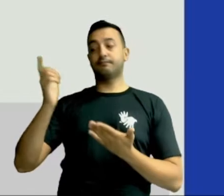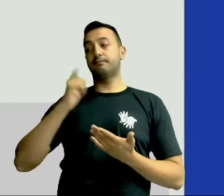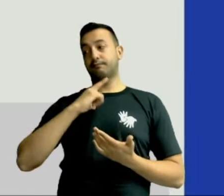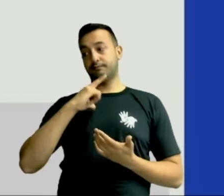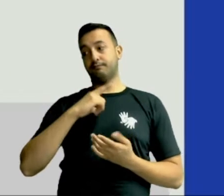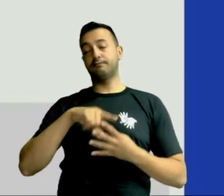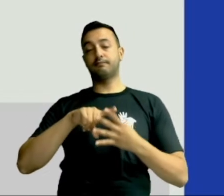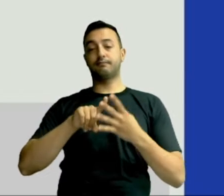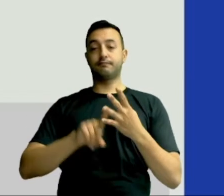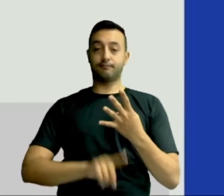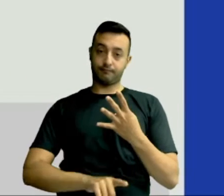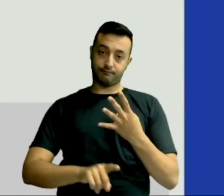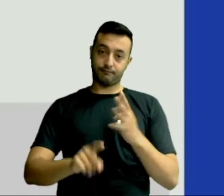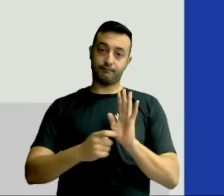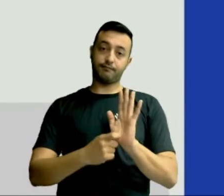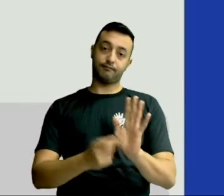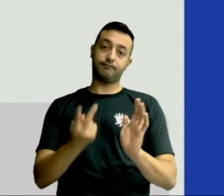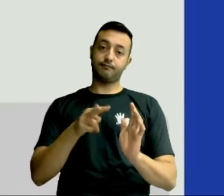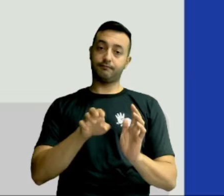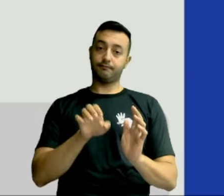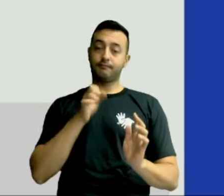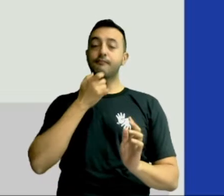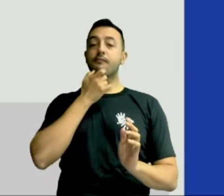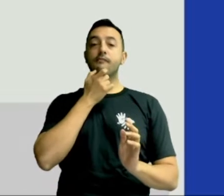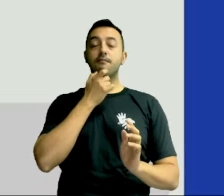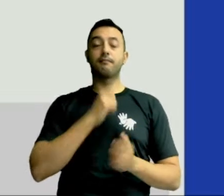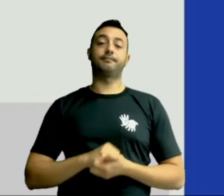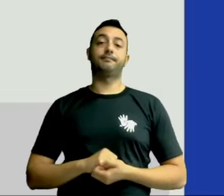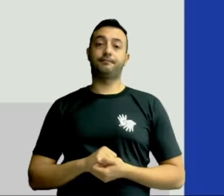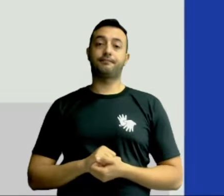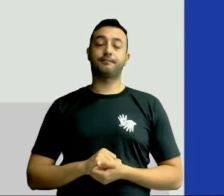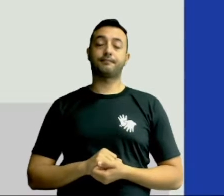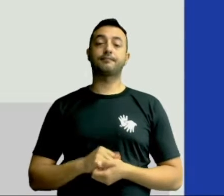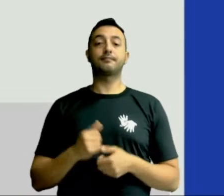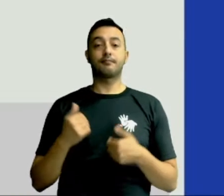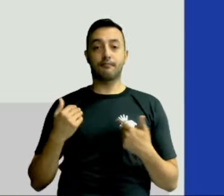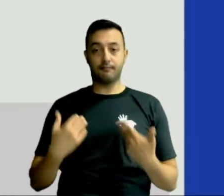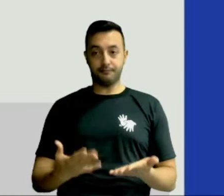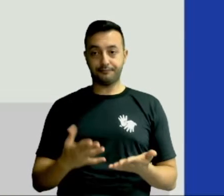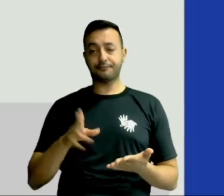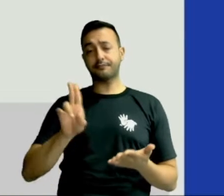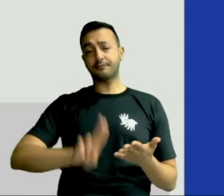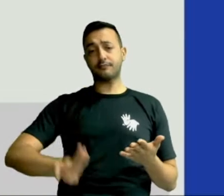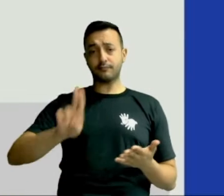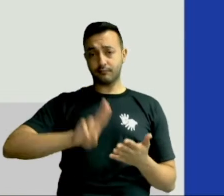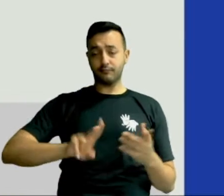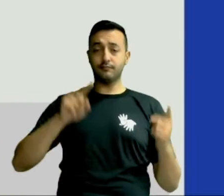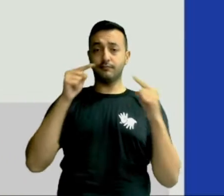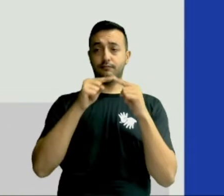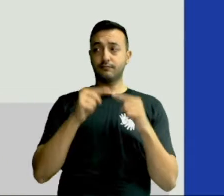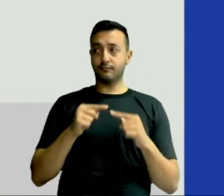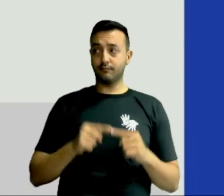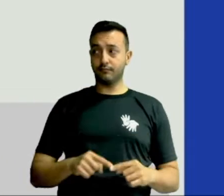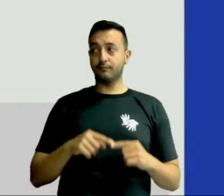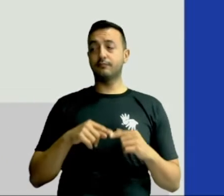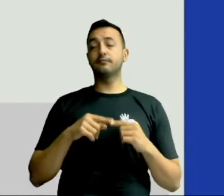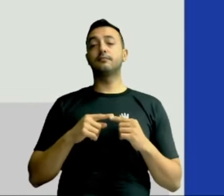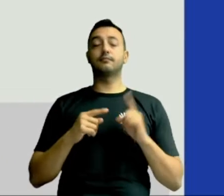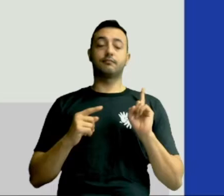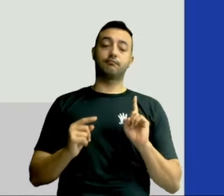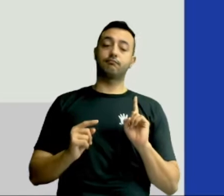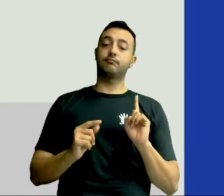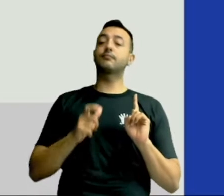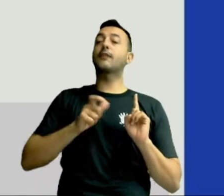demonstrativo Cronos utilizados na língua inglesa certo então eles são usados de acordo com a posição do